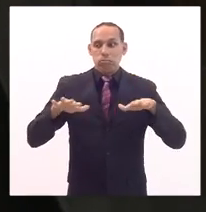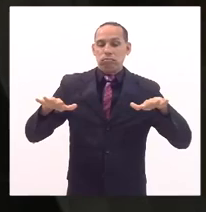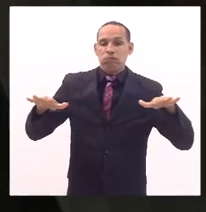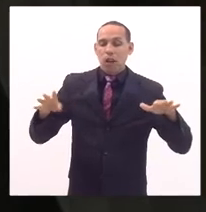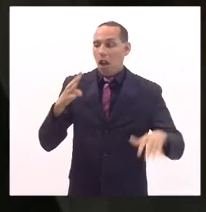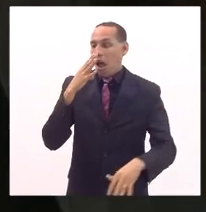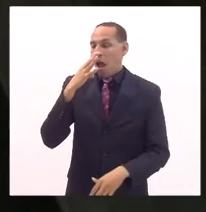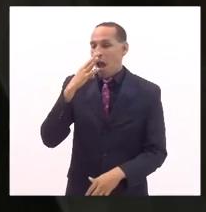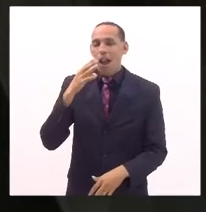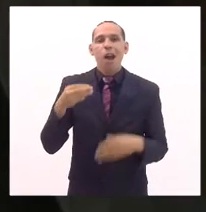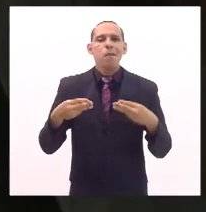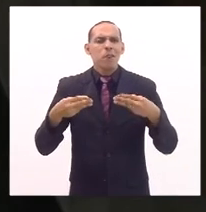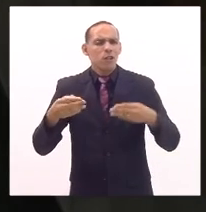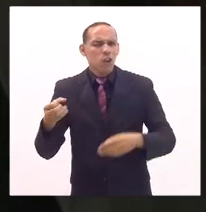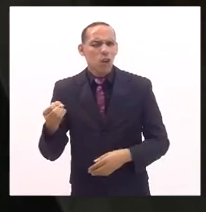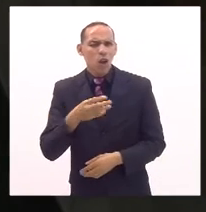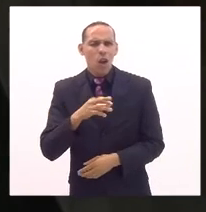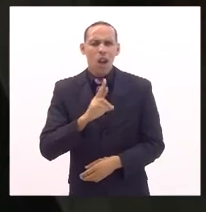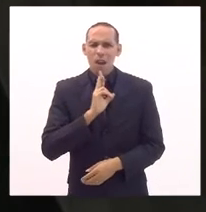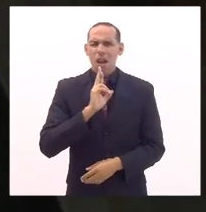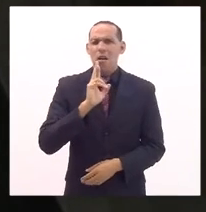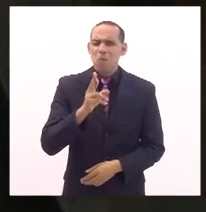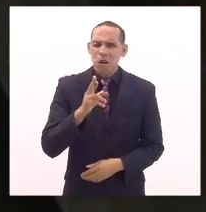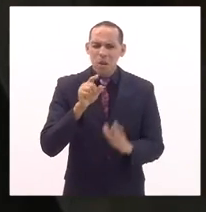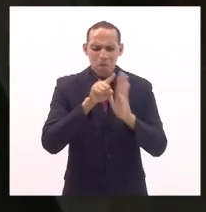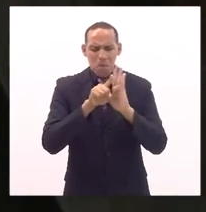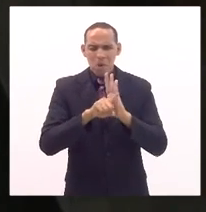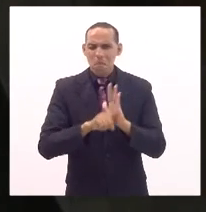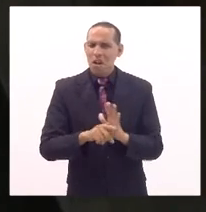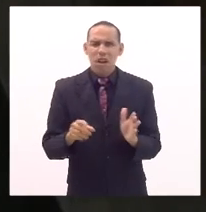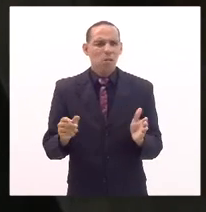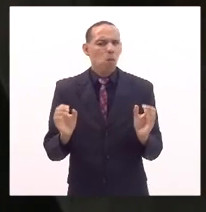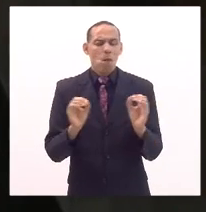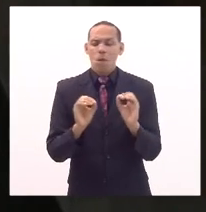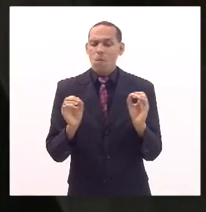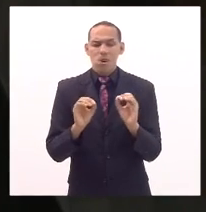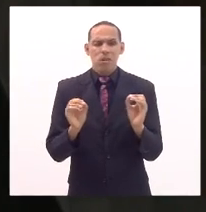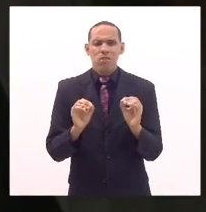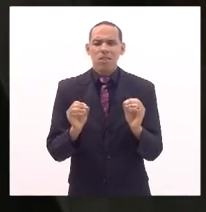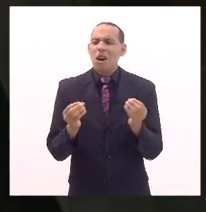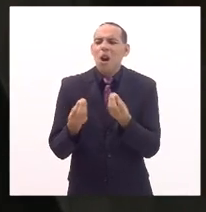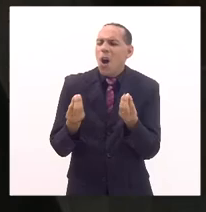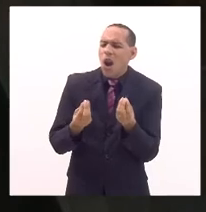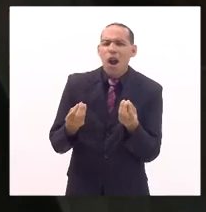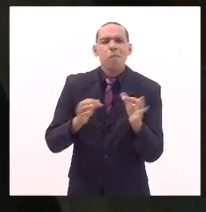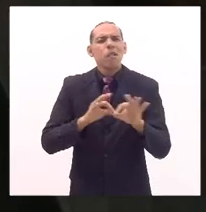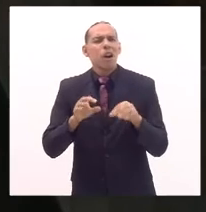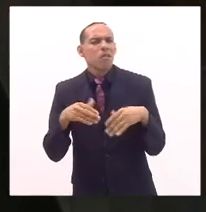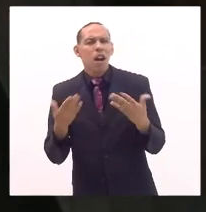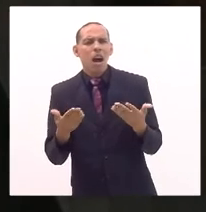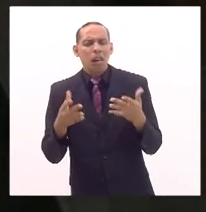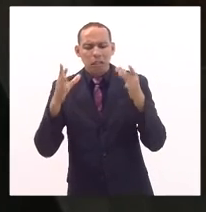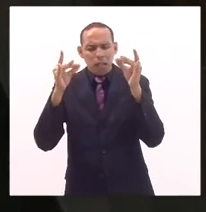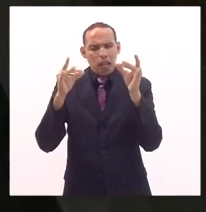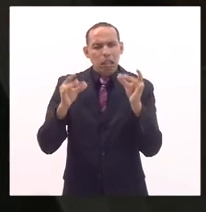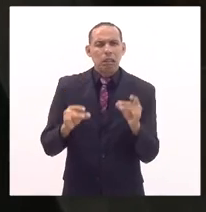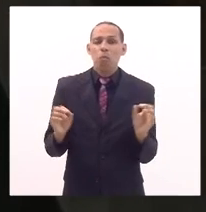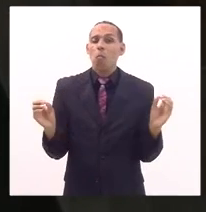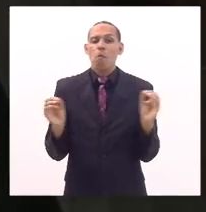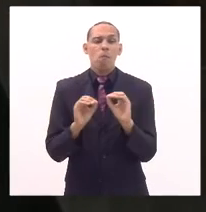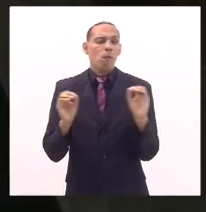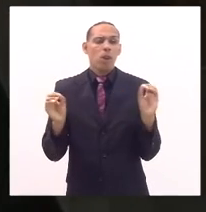Ministro se recusou a responder a perguntas sobre como seria qual plano Quais são os então nenhuma nenhuma